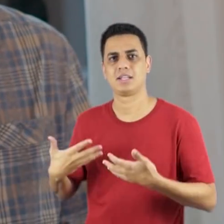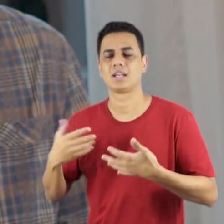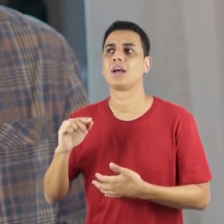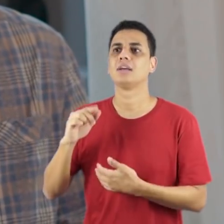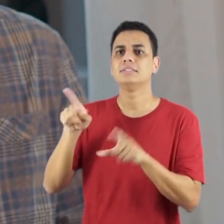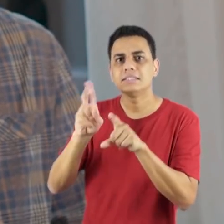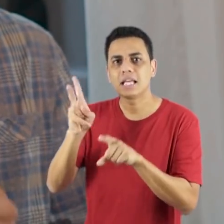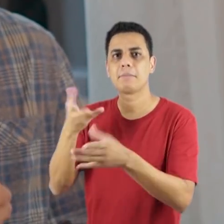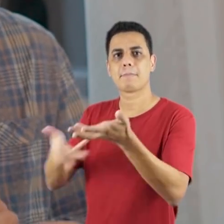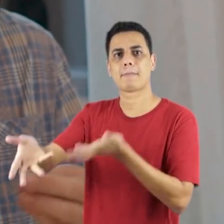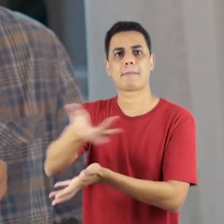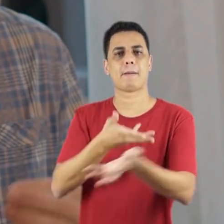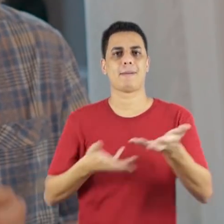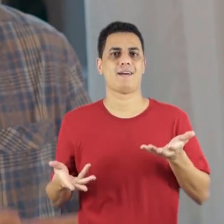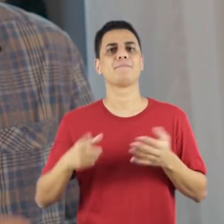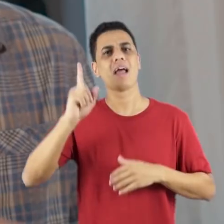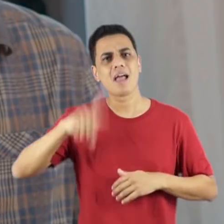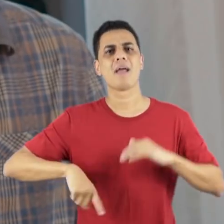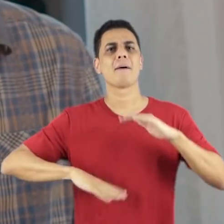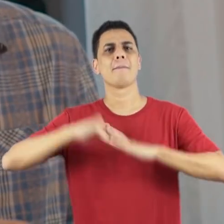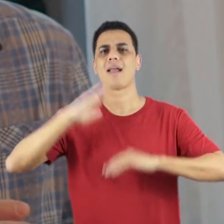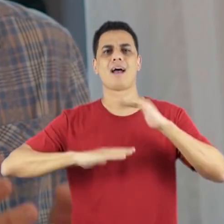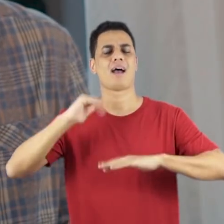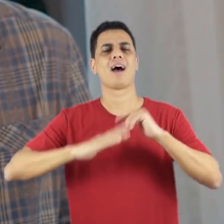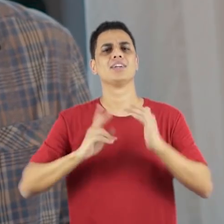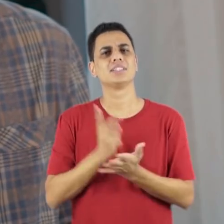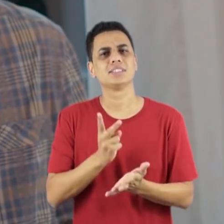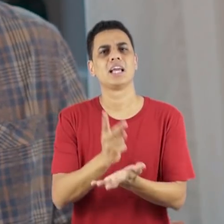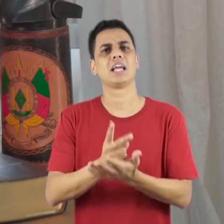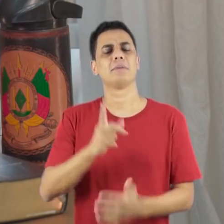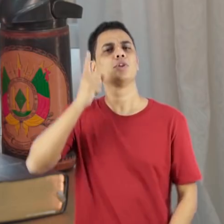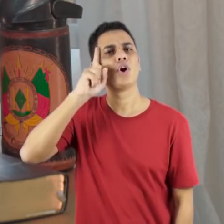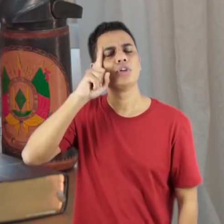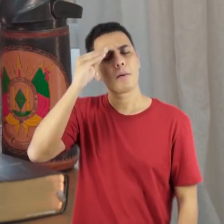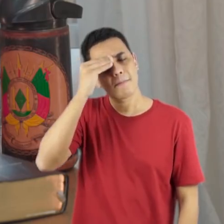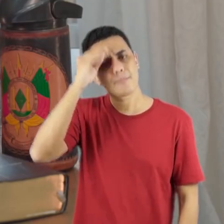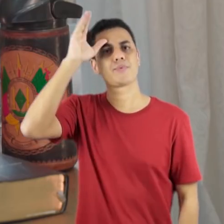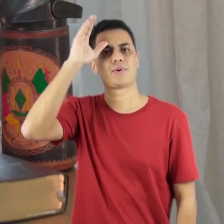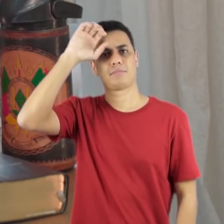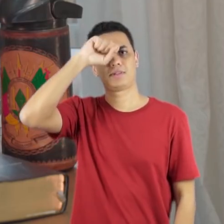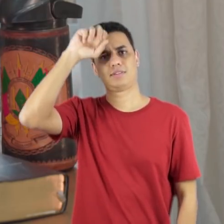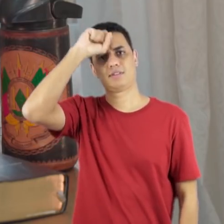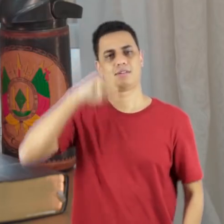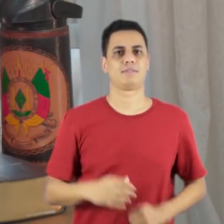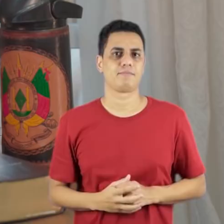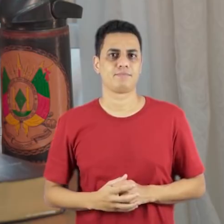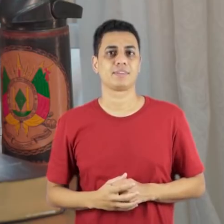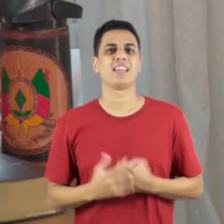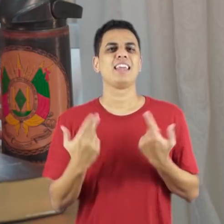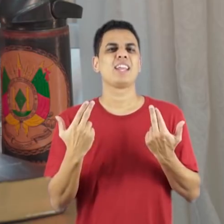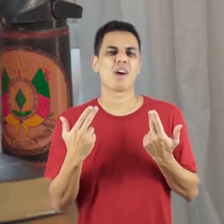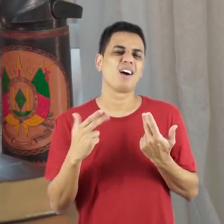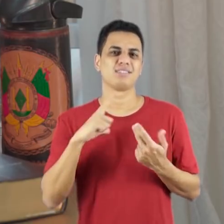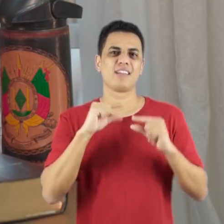ouvindo o outro. É um exercício intencional e incessante de extrair lições e crescer em cada situação. É aquela história de